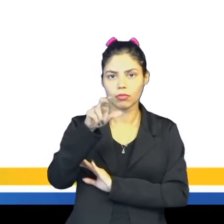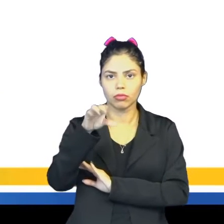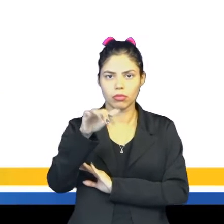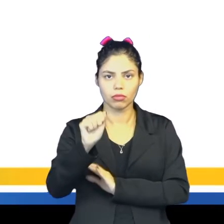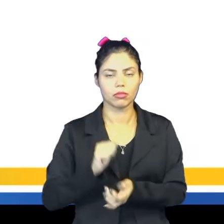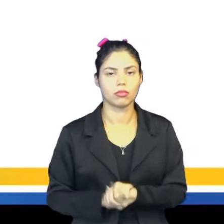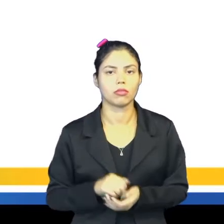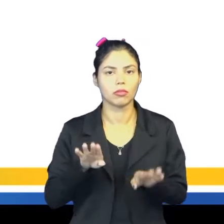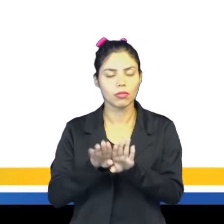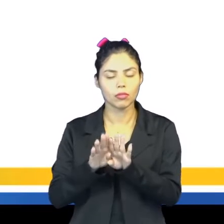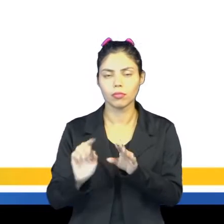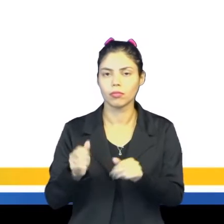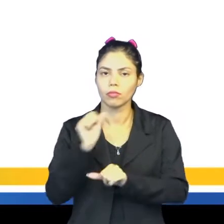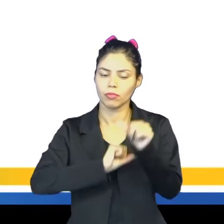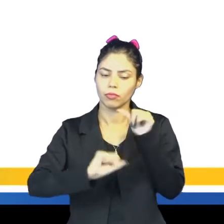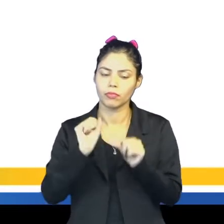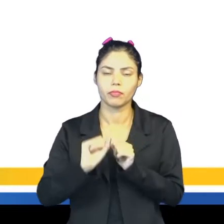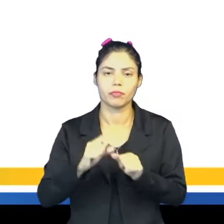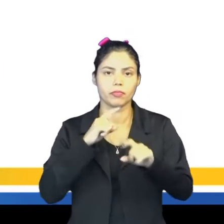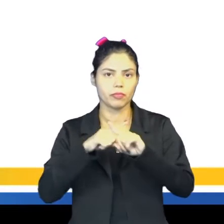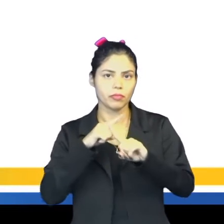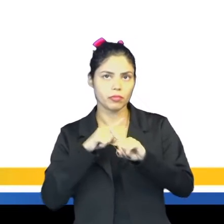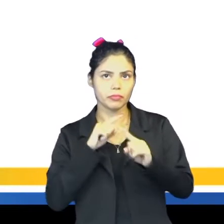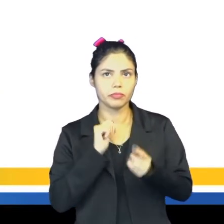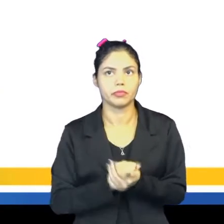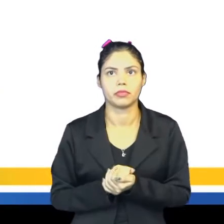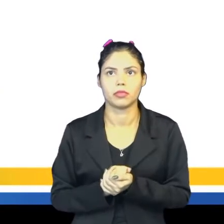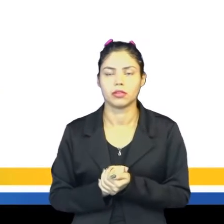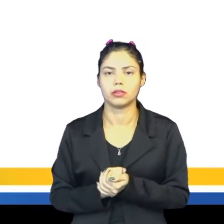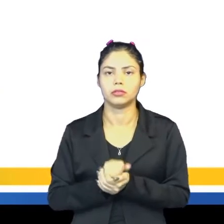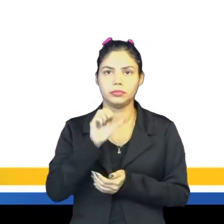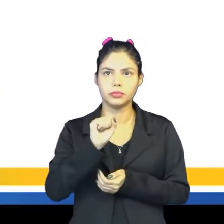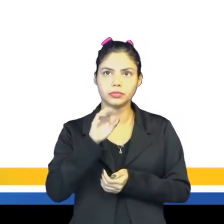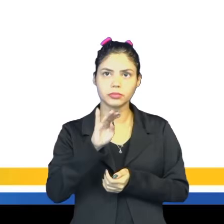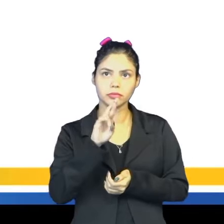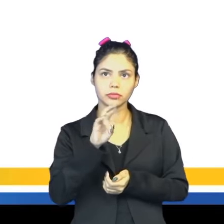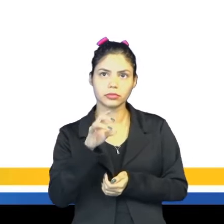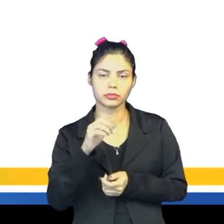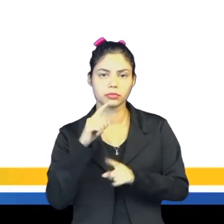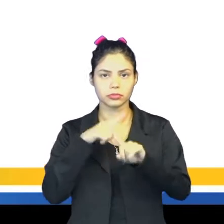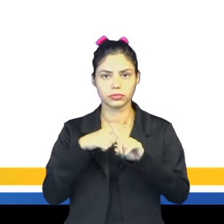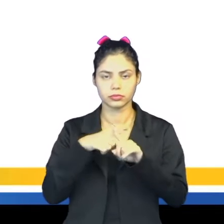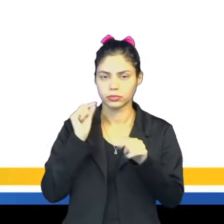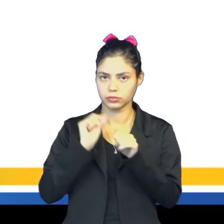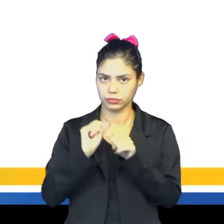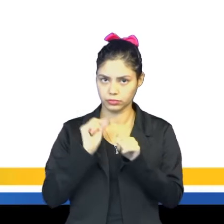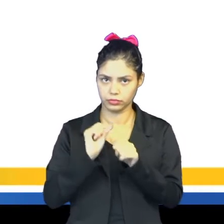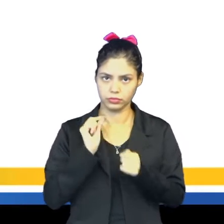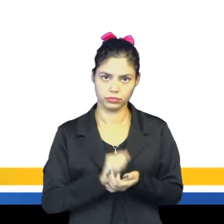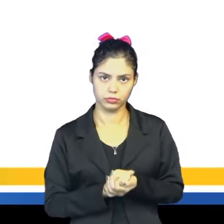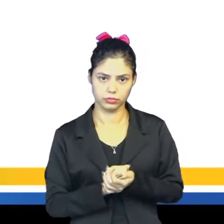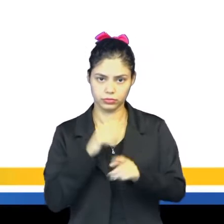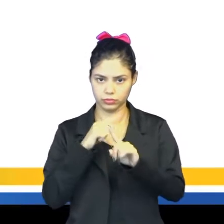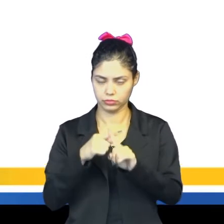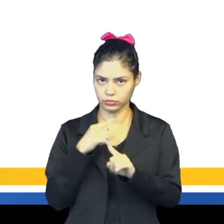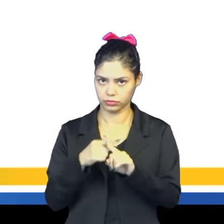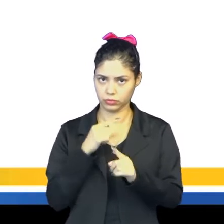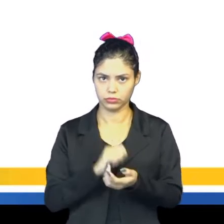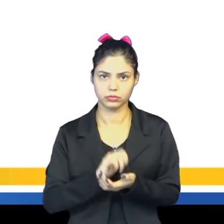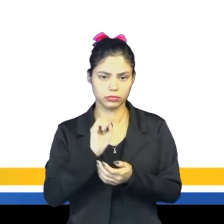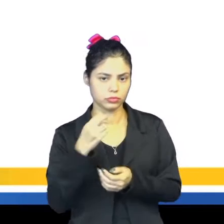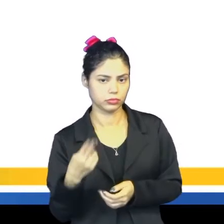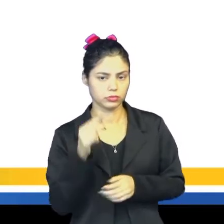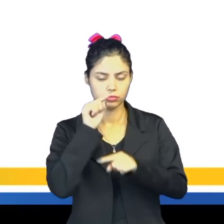as transformações entre os múltiplos e os submúltiplos são feitos